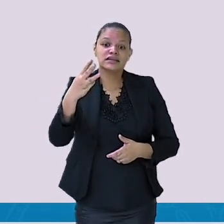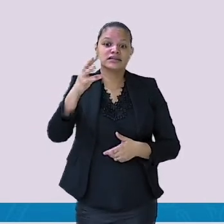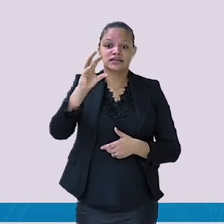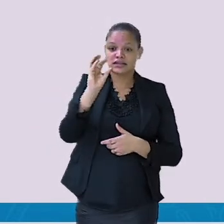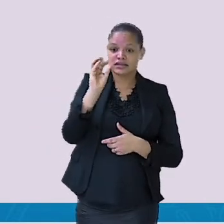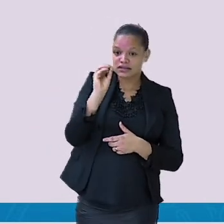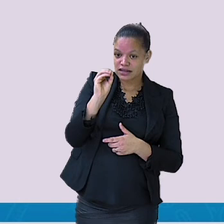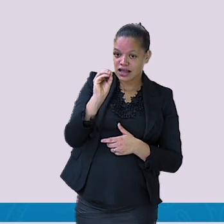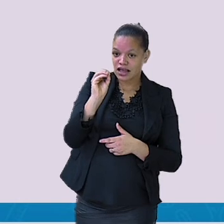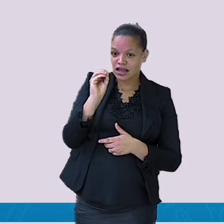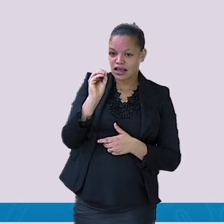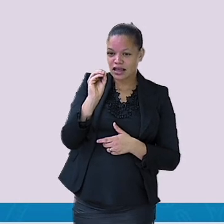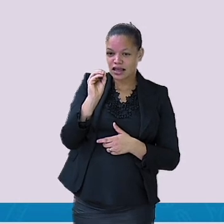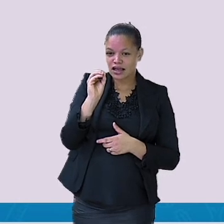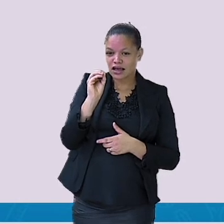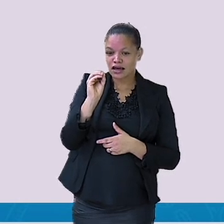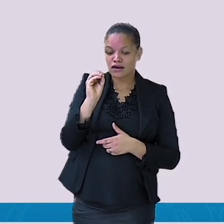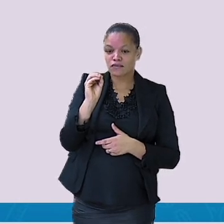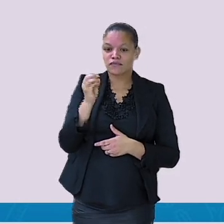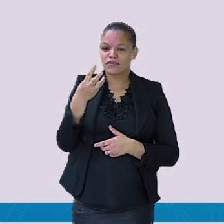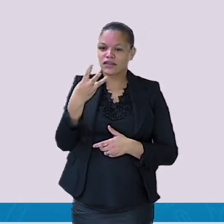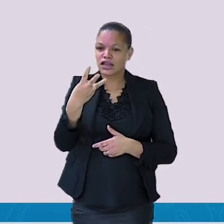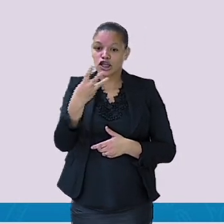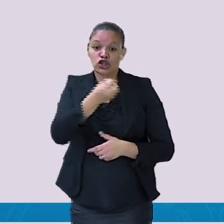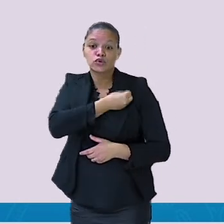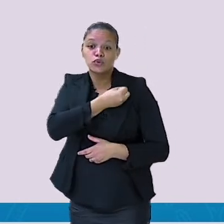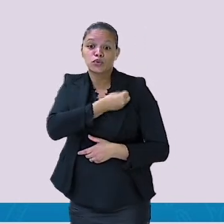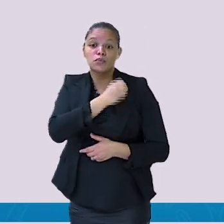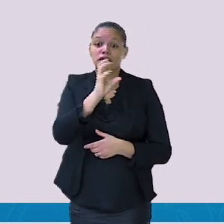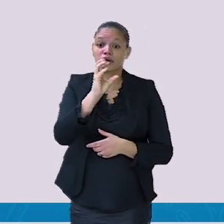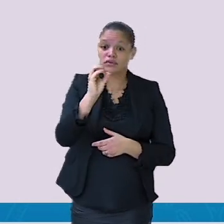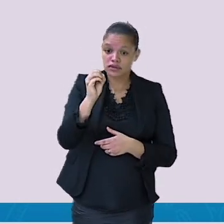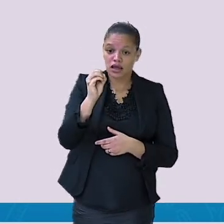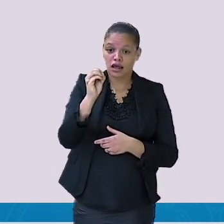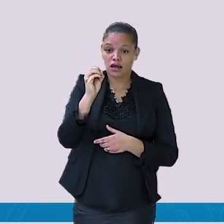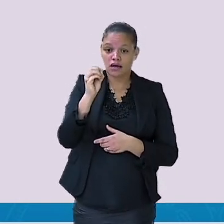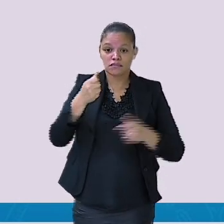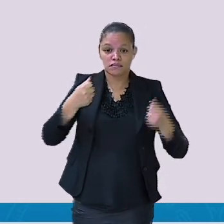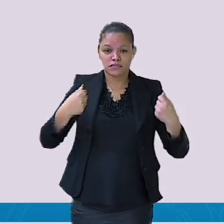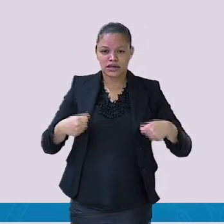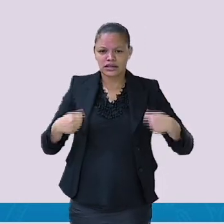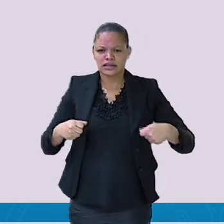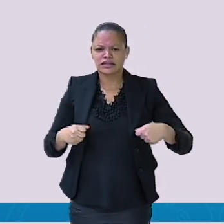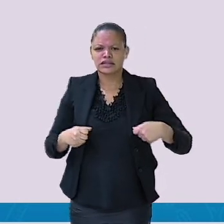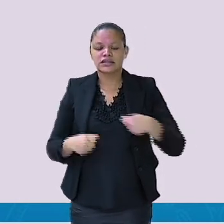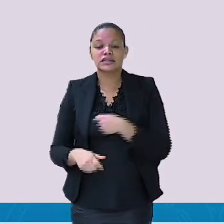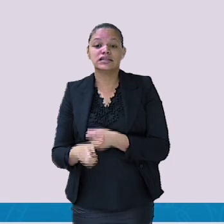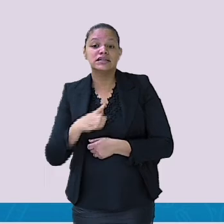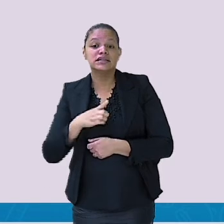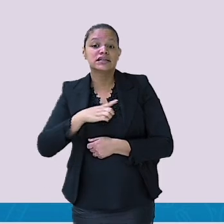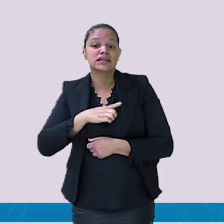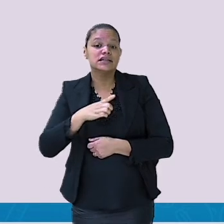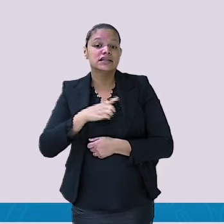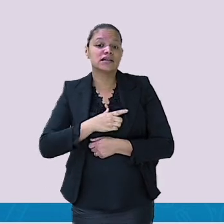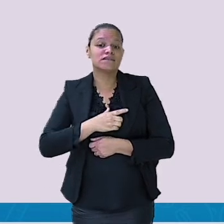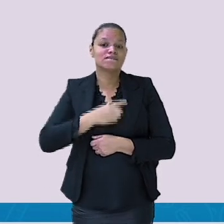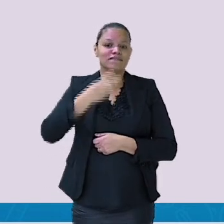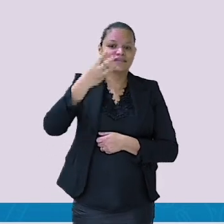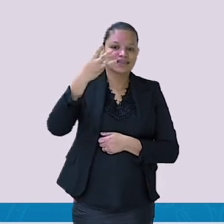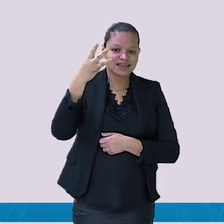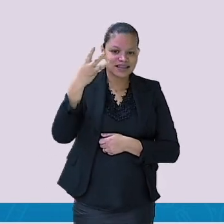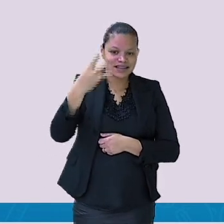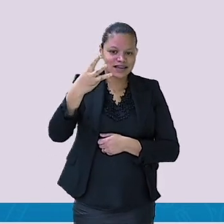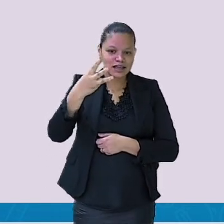que ter 3 algarismos. Eu vou colocar aqui de forma diferente embaixo, ó, vírgula